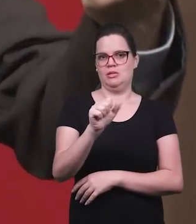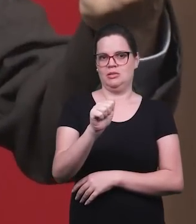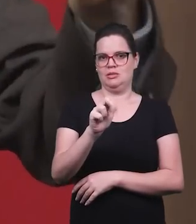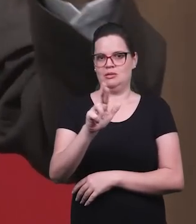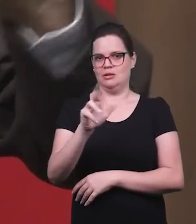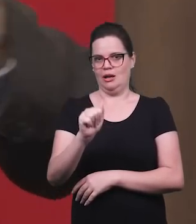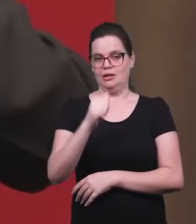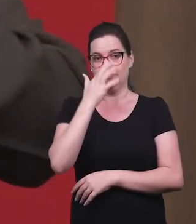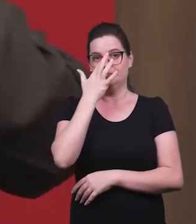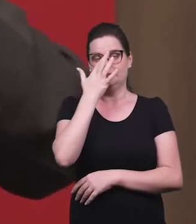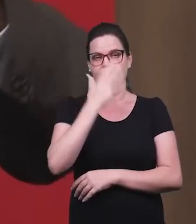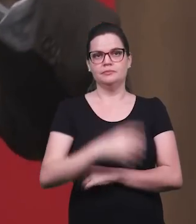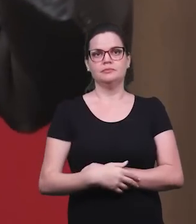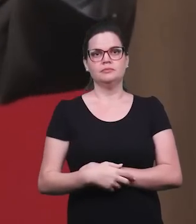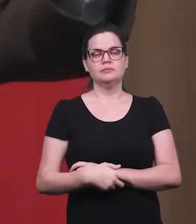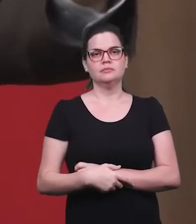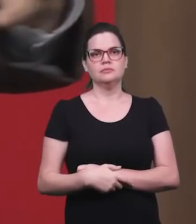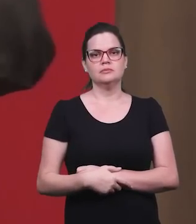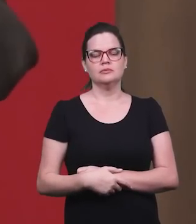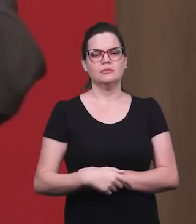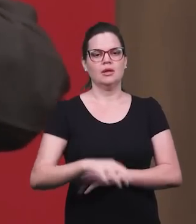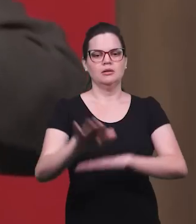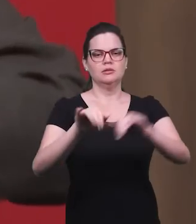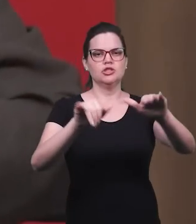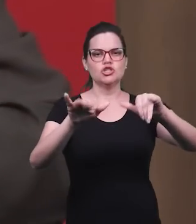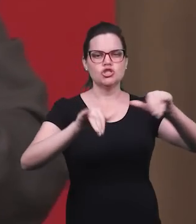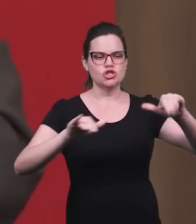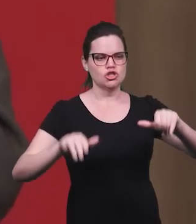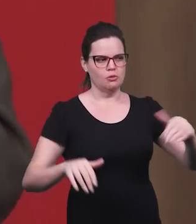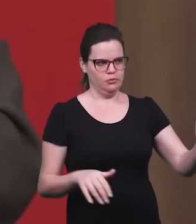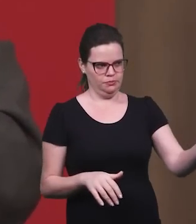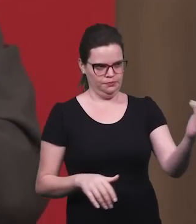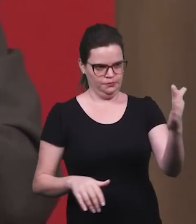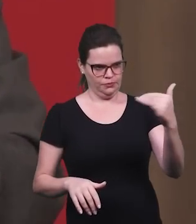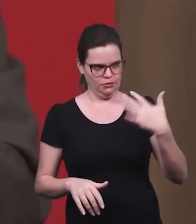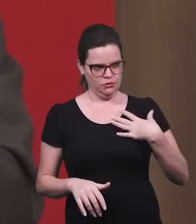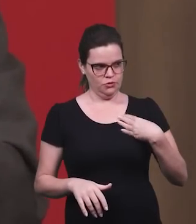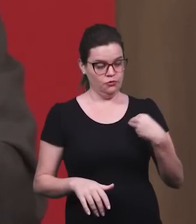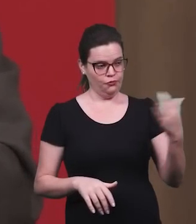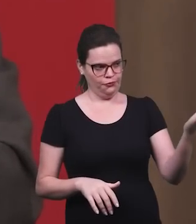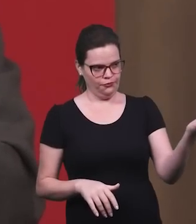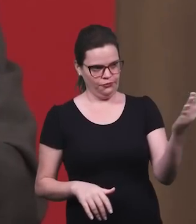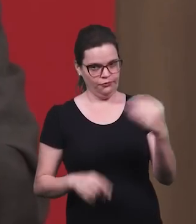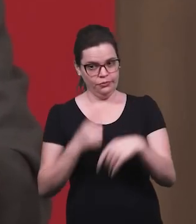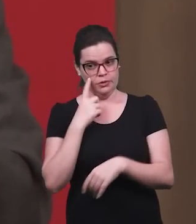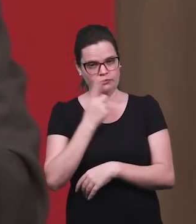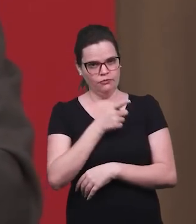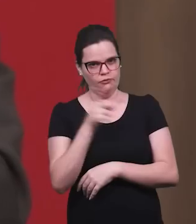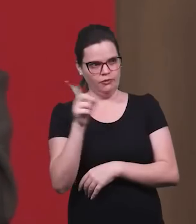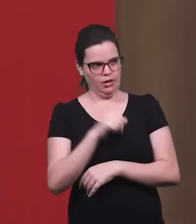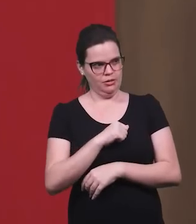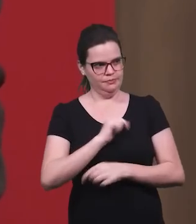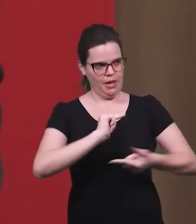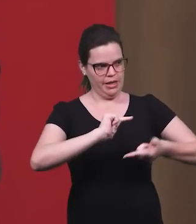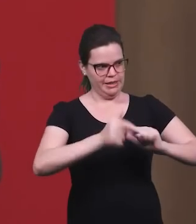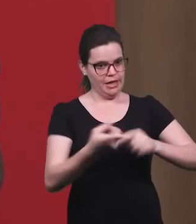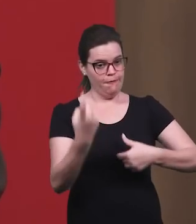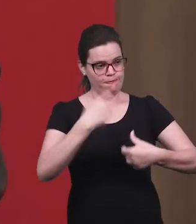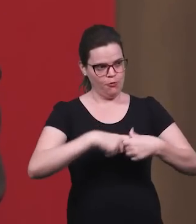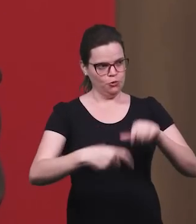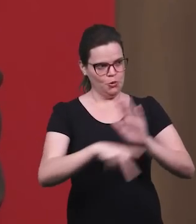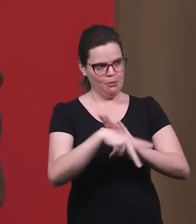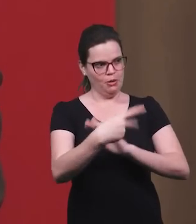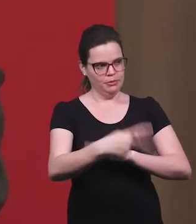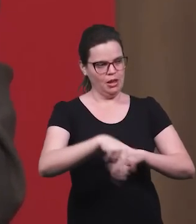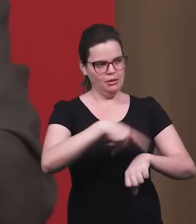a irmã Sara, chamou os filhos e disse, olha, Israel voltou para a terra. É um grande